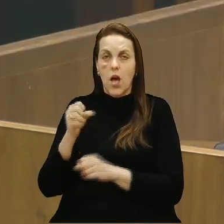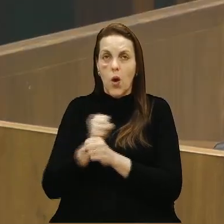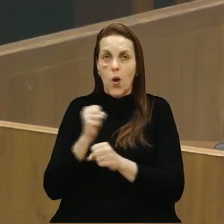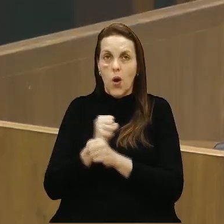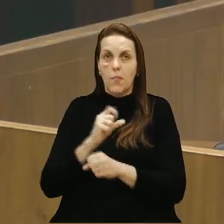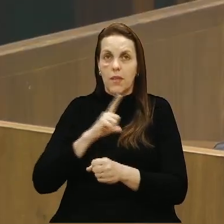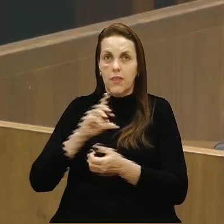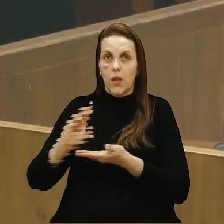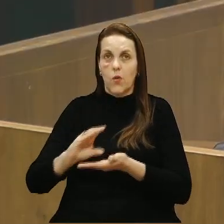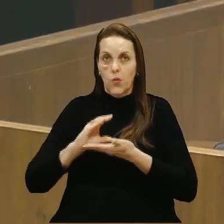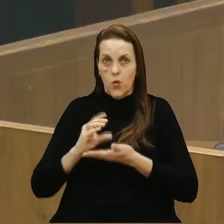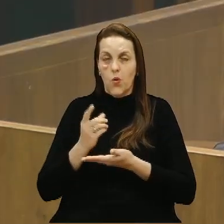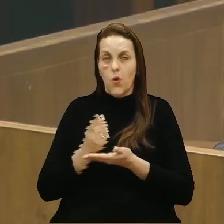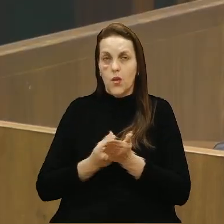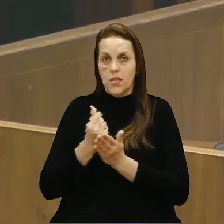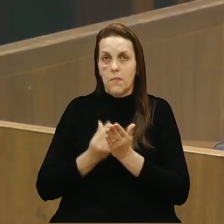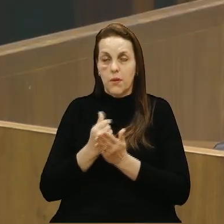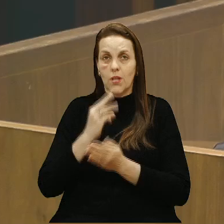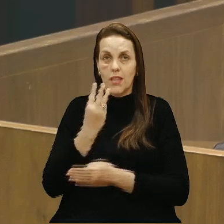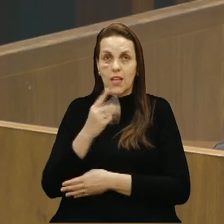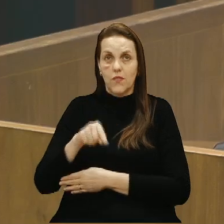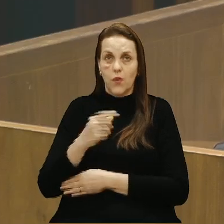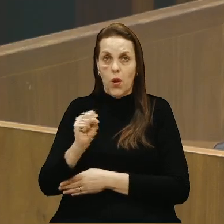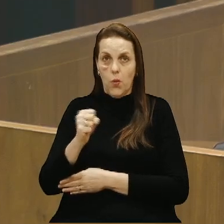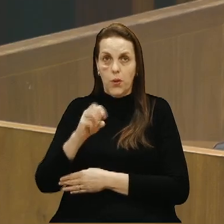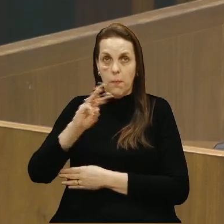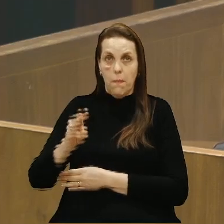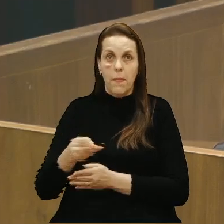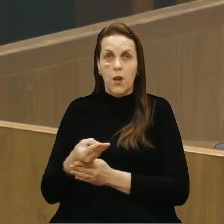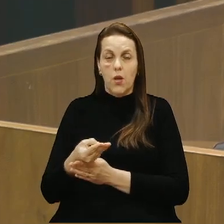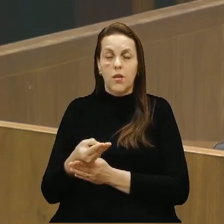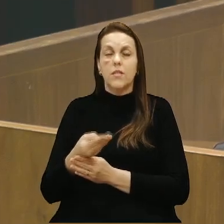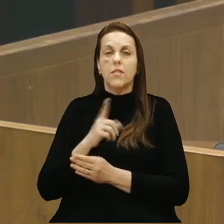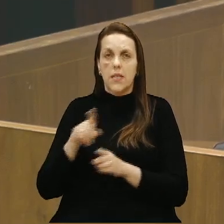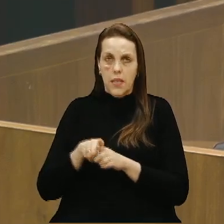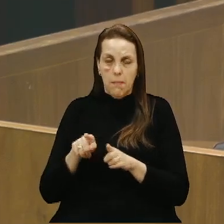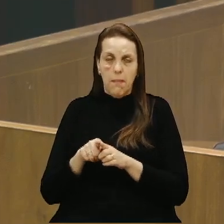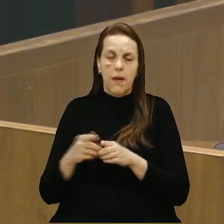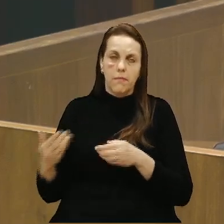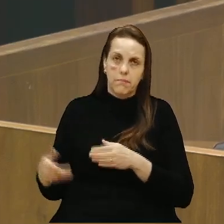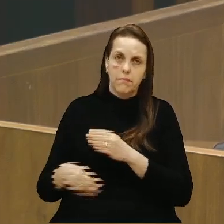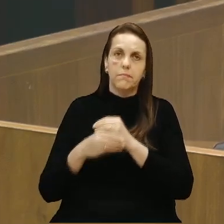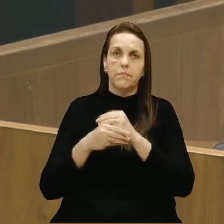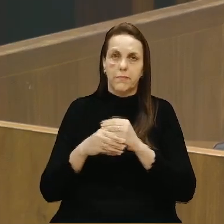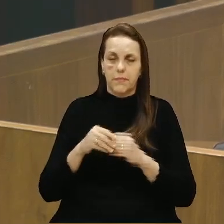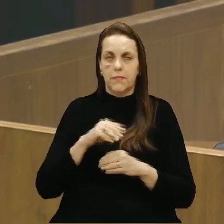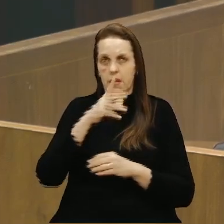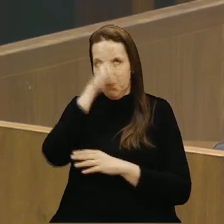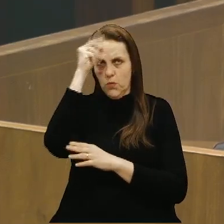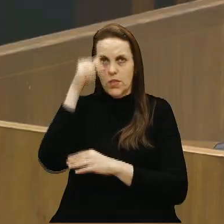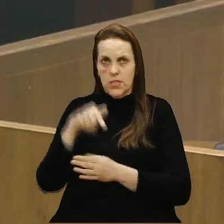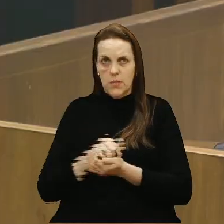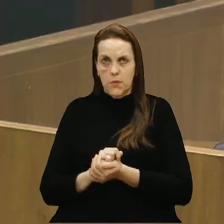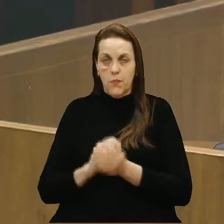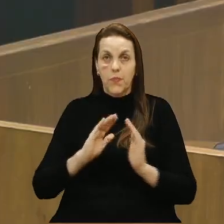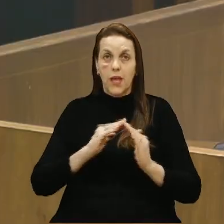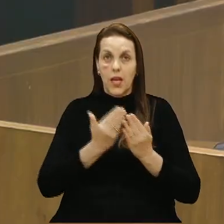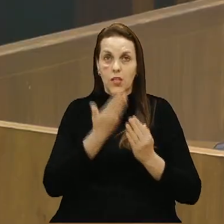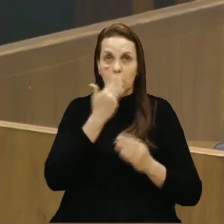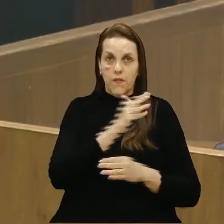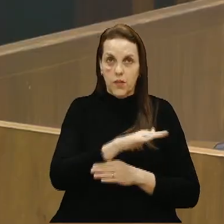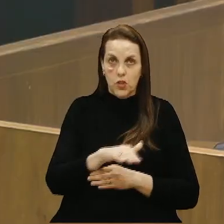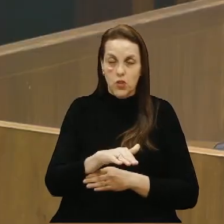de 3,8 milhões, também com contrapartida do município. A escola de educação infantil seria no Planalto Rio